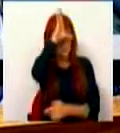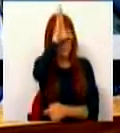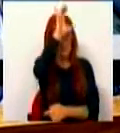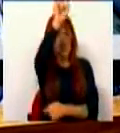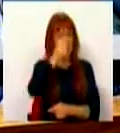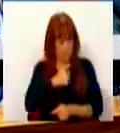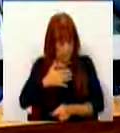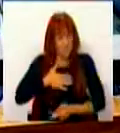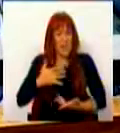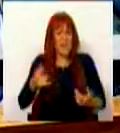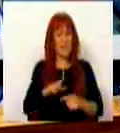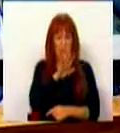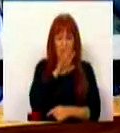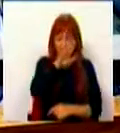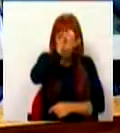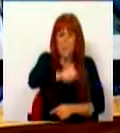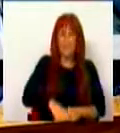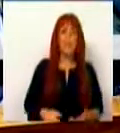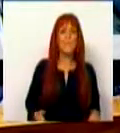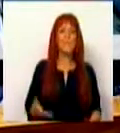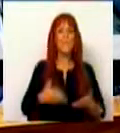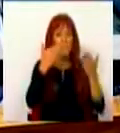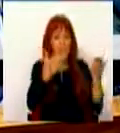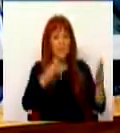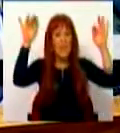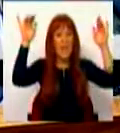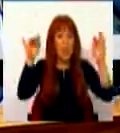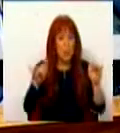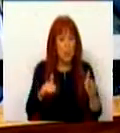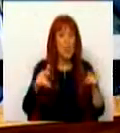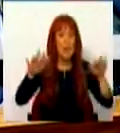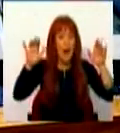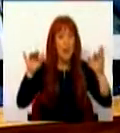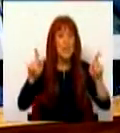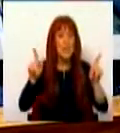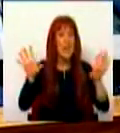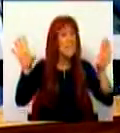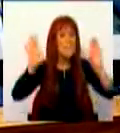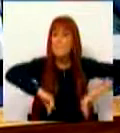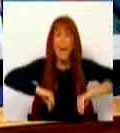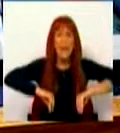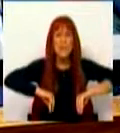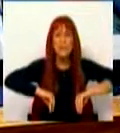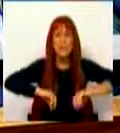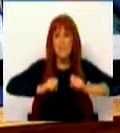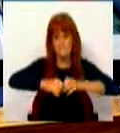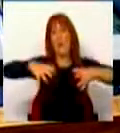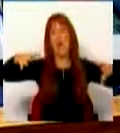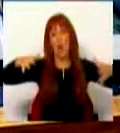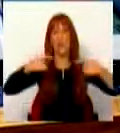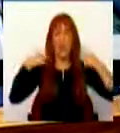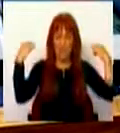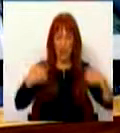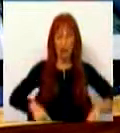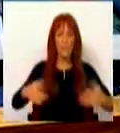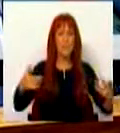das empresas, das famílias. Esta redução é a redução mais maior que nós